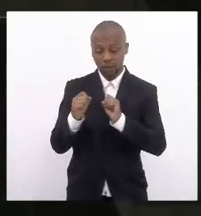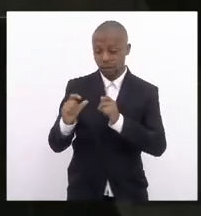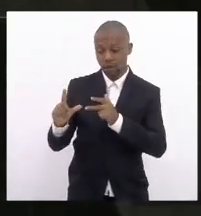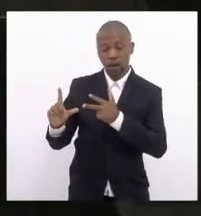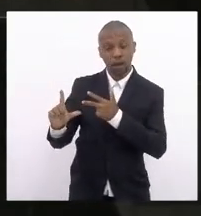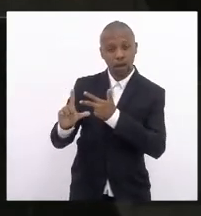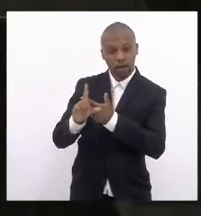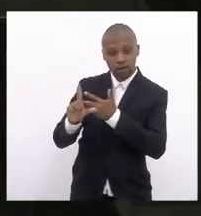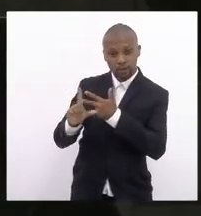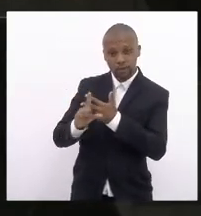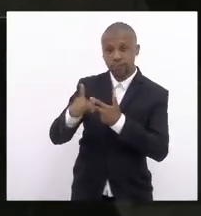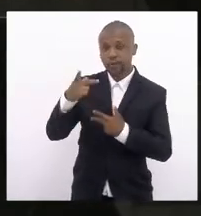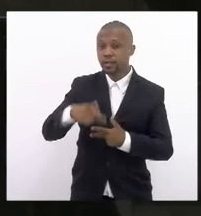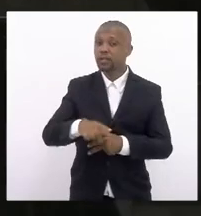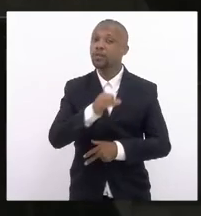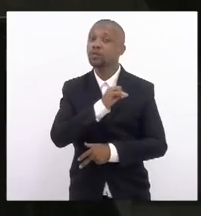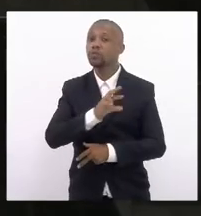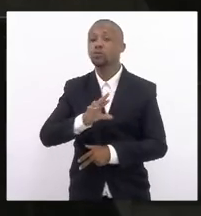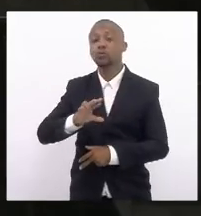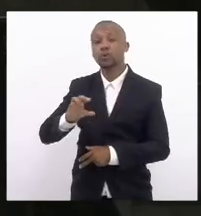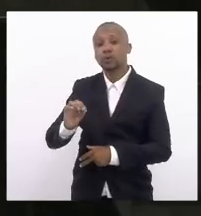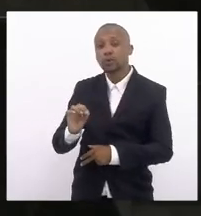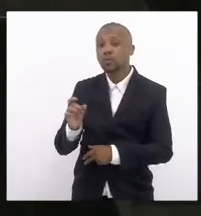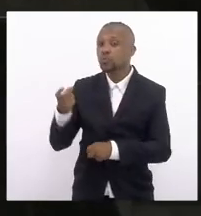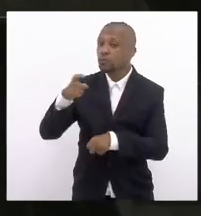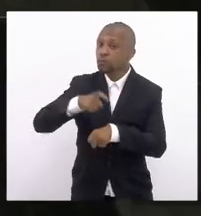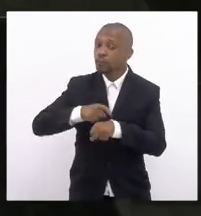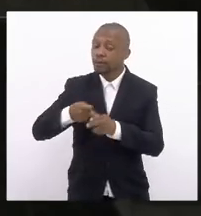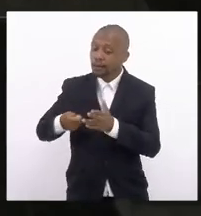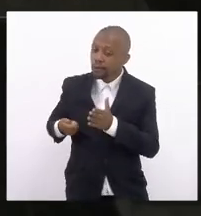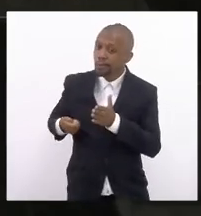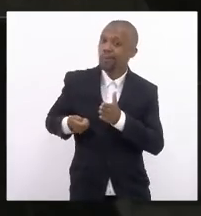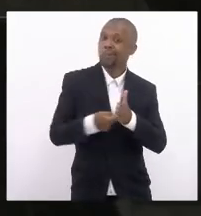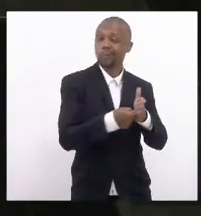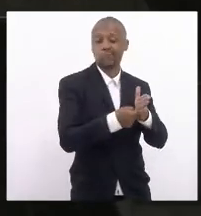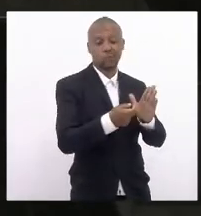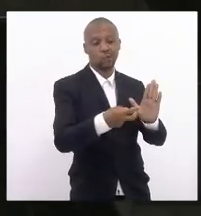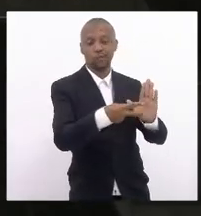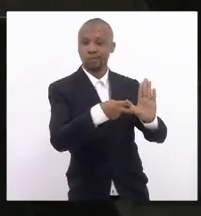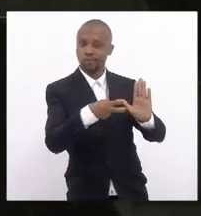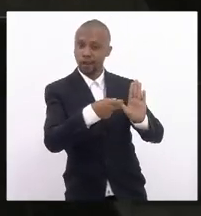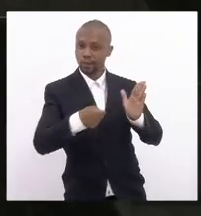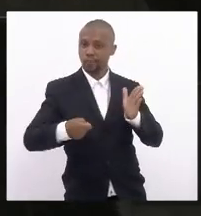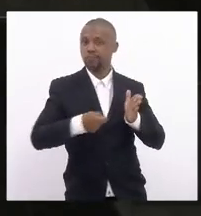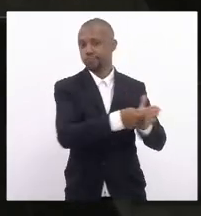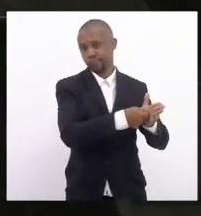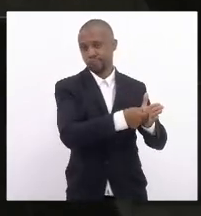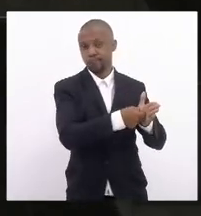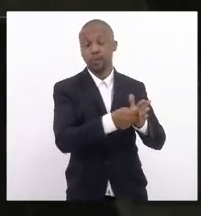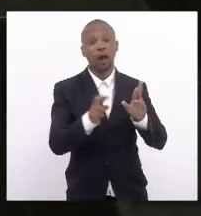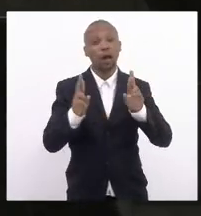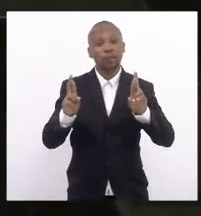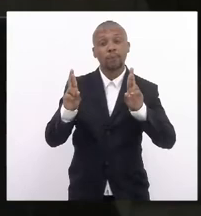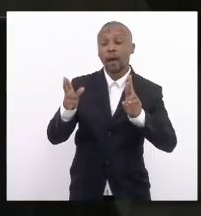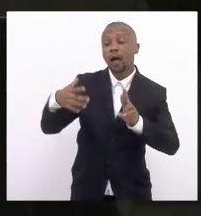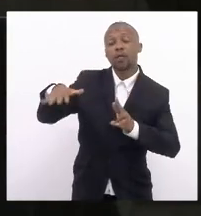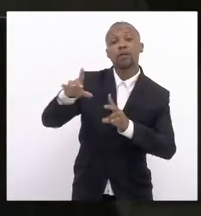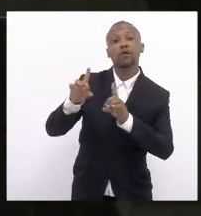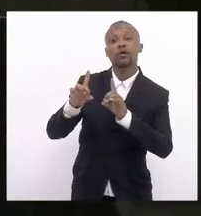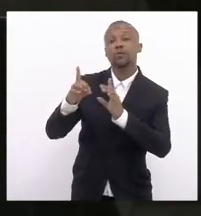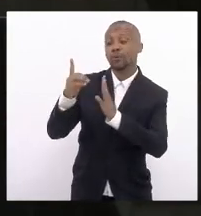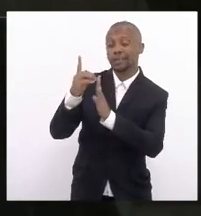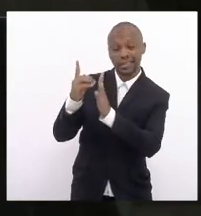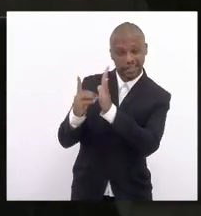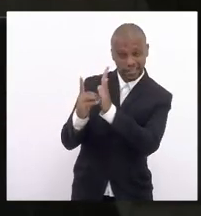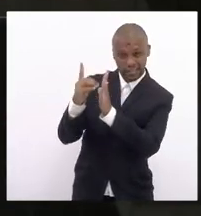Estado do Rio de Janeiro quando derrubou o veto. Espero que o DETRAN, que